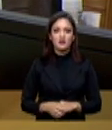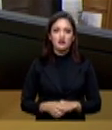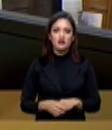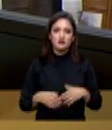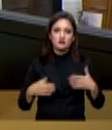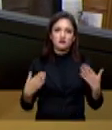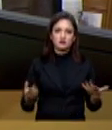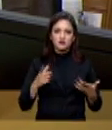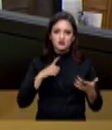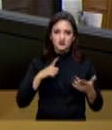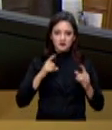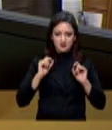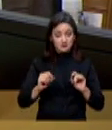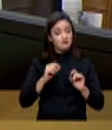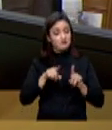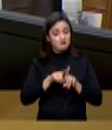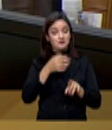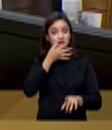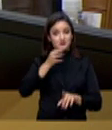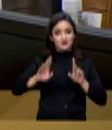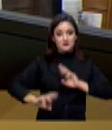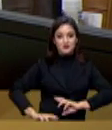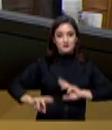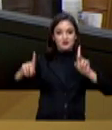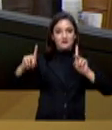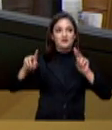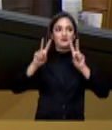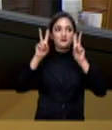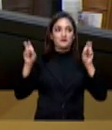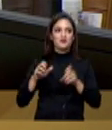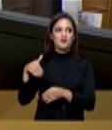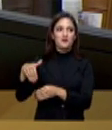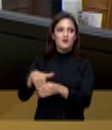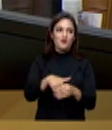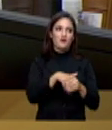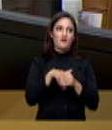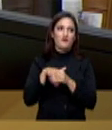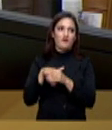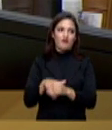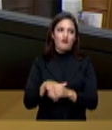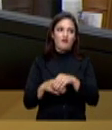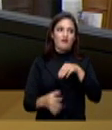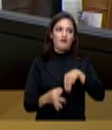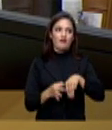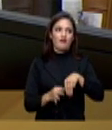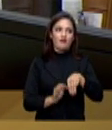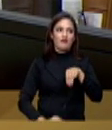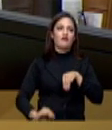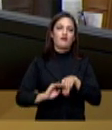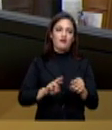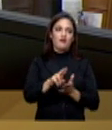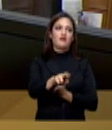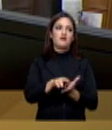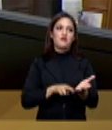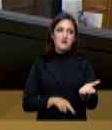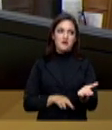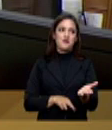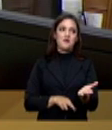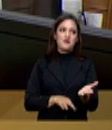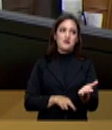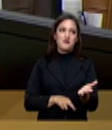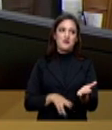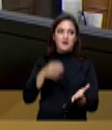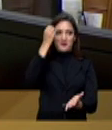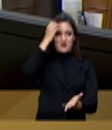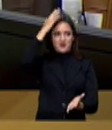parcial em relação ao ilustrado voto de sua excelência eminente Ministro relator aqui